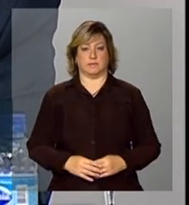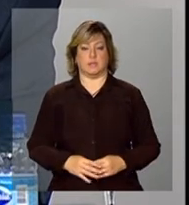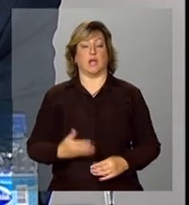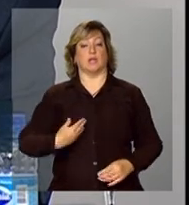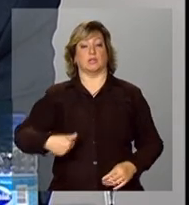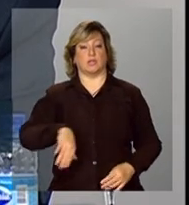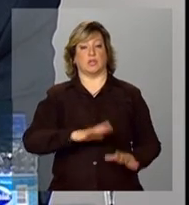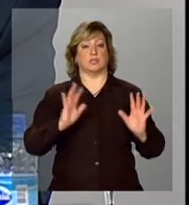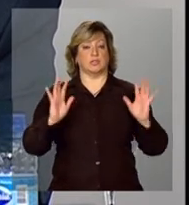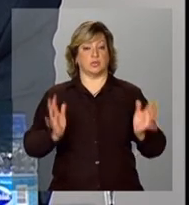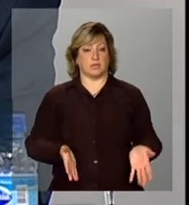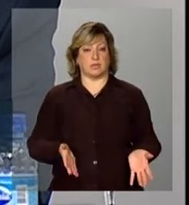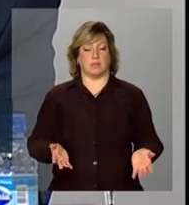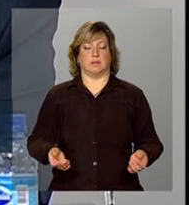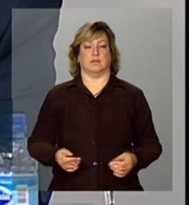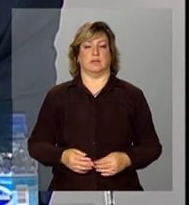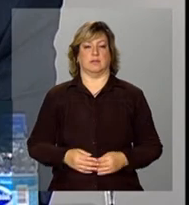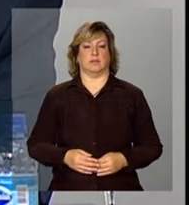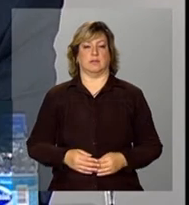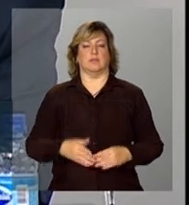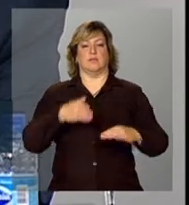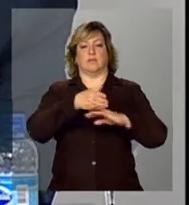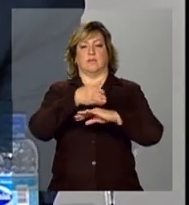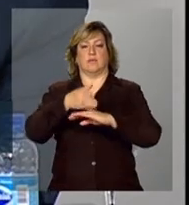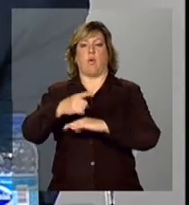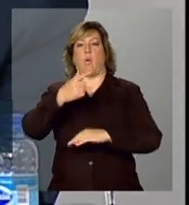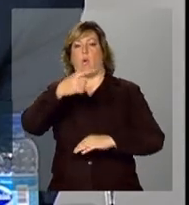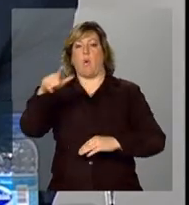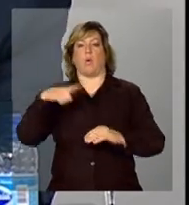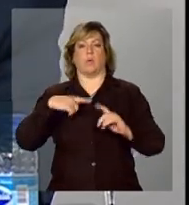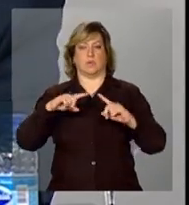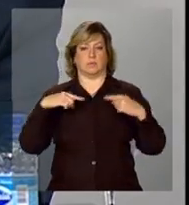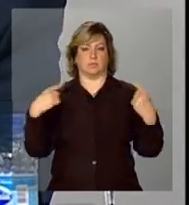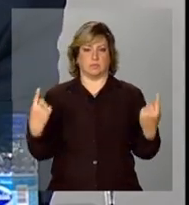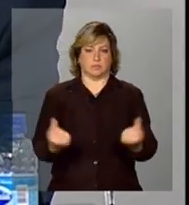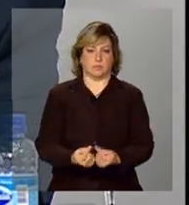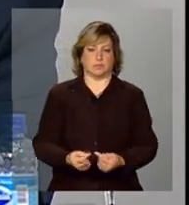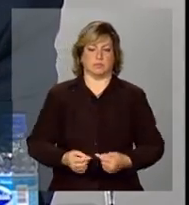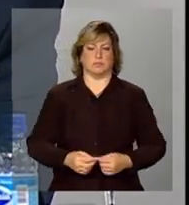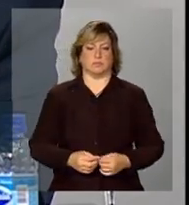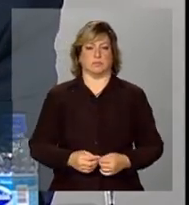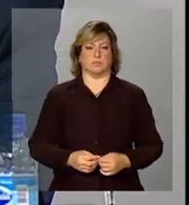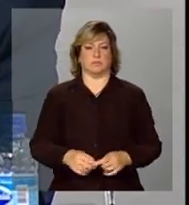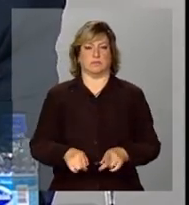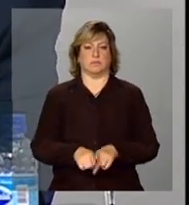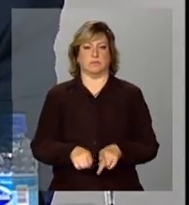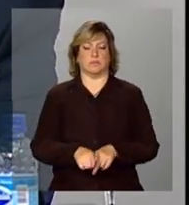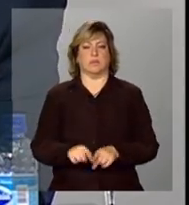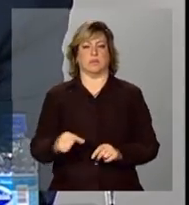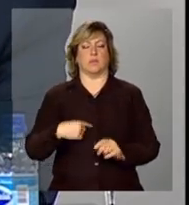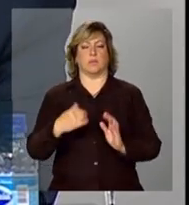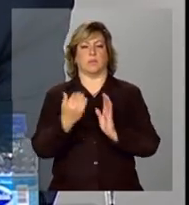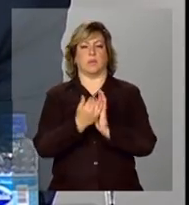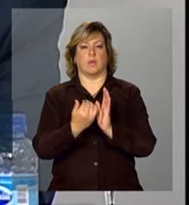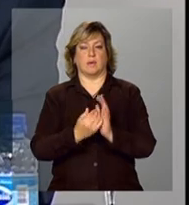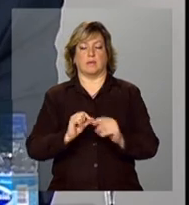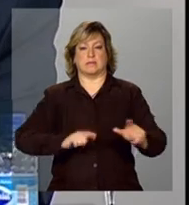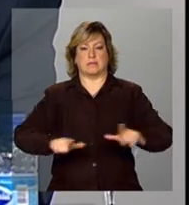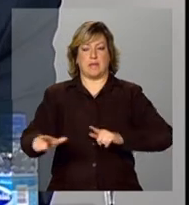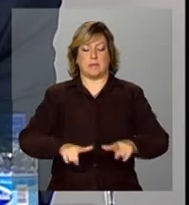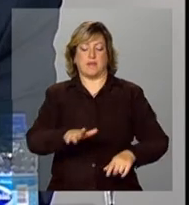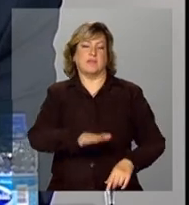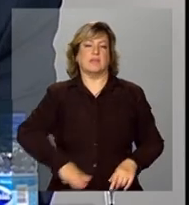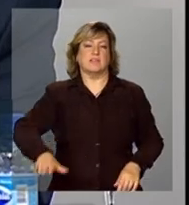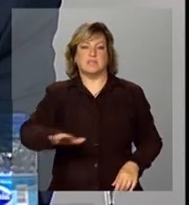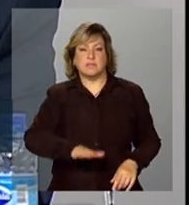nós já participamos de outros eventos, por exemplo, do problema do trabalho infantil na área da